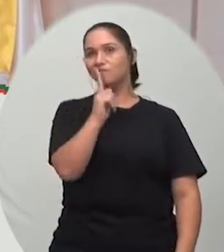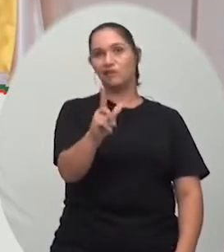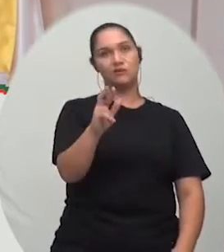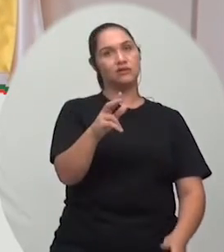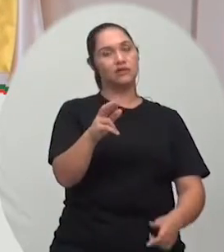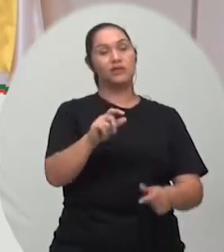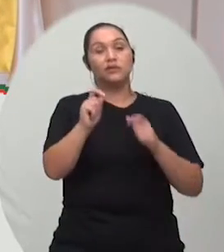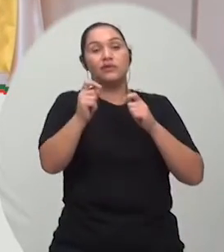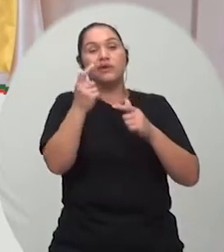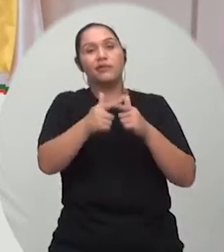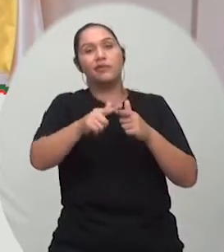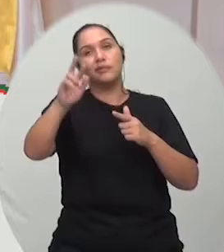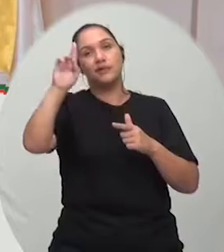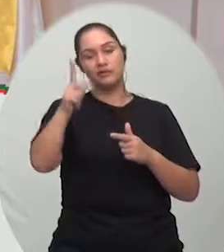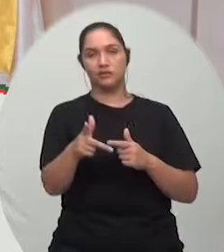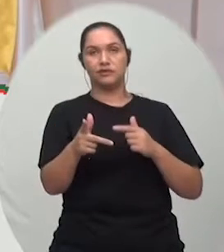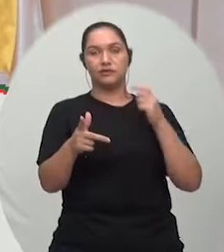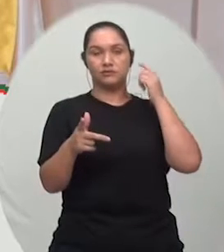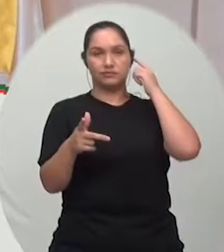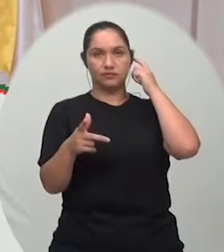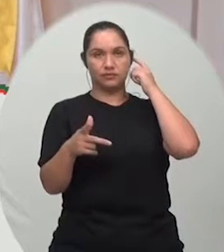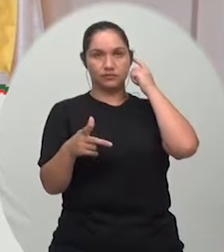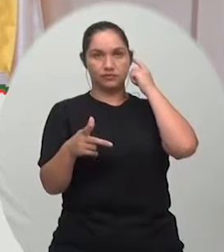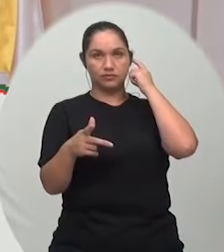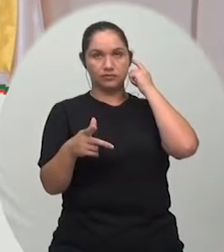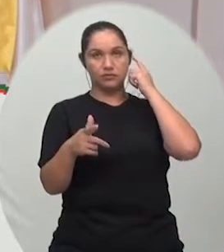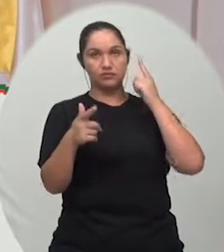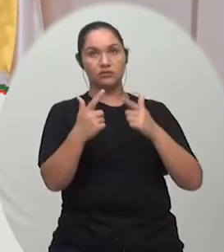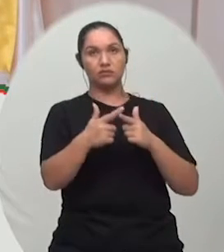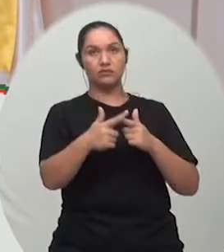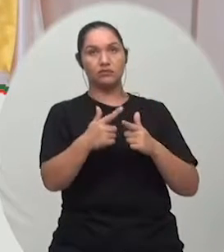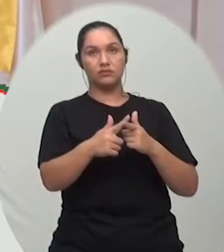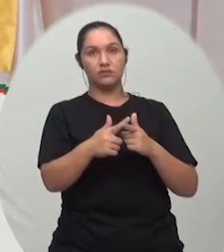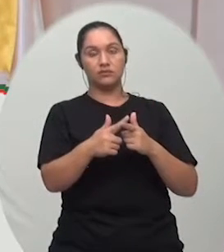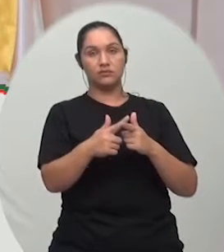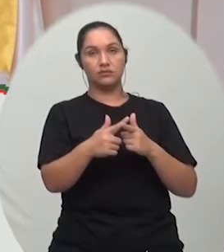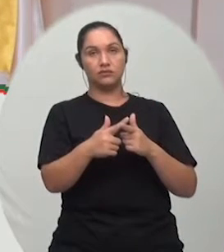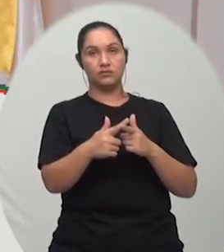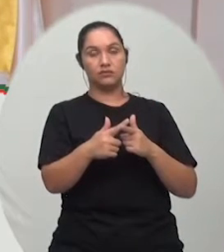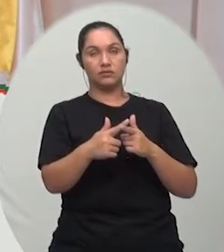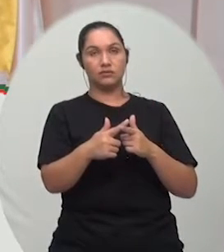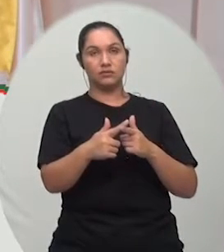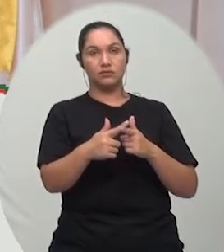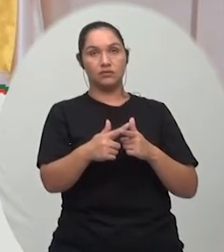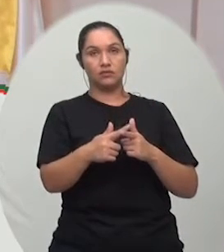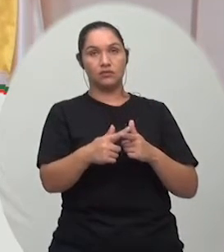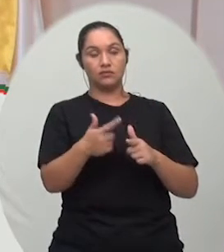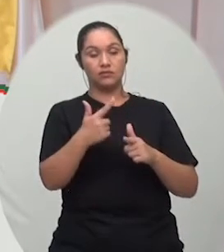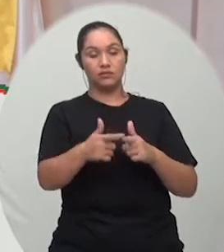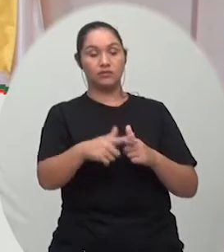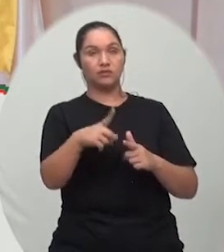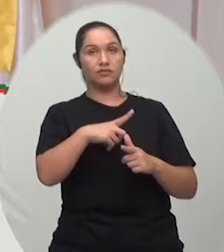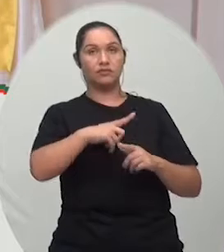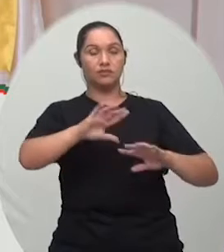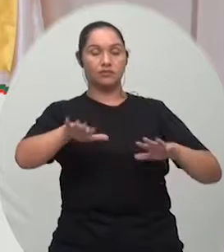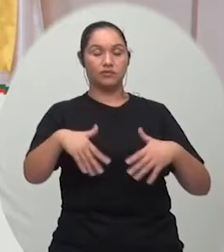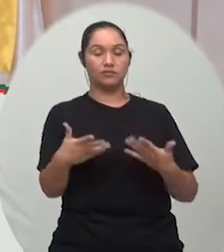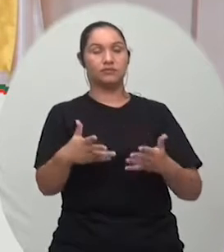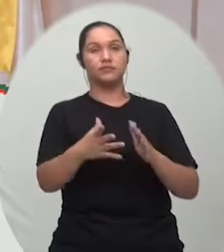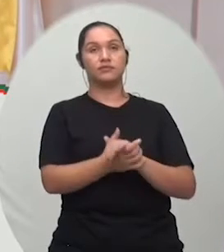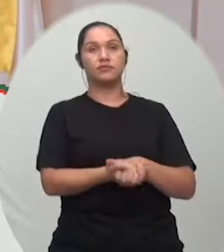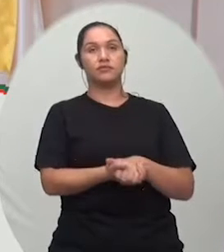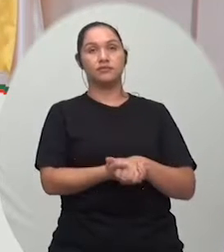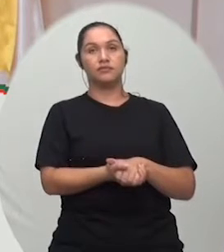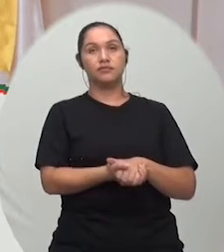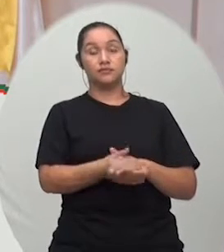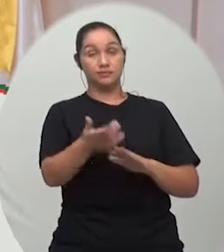trabalhando, está tentando resolver, regularizar, existem problemas e o governo tem trabalhado para que seja regularizado.